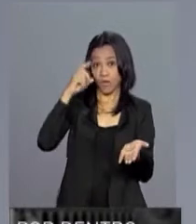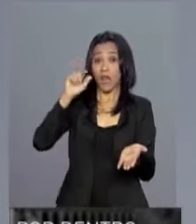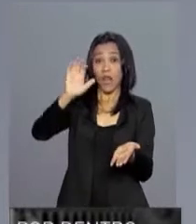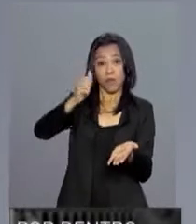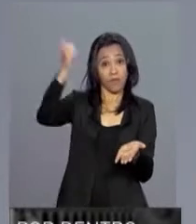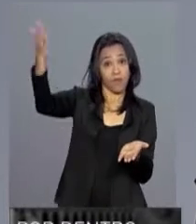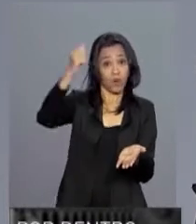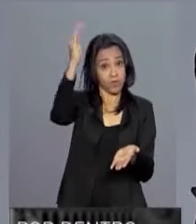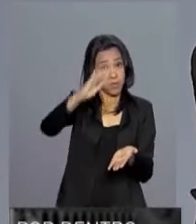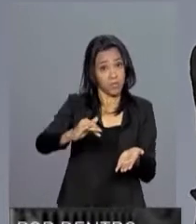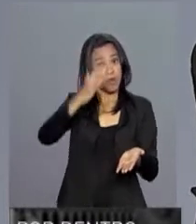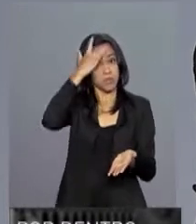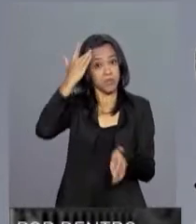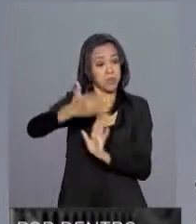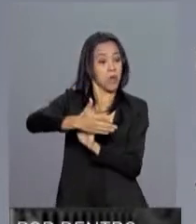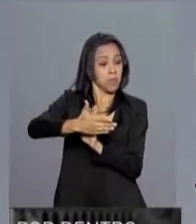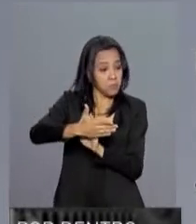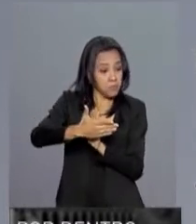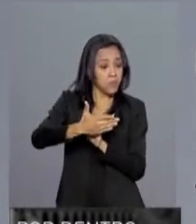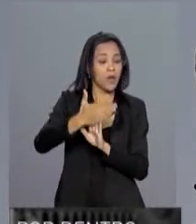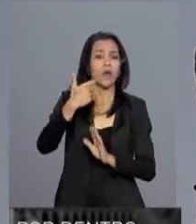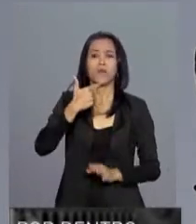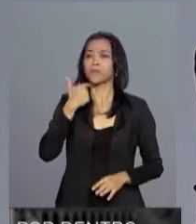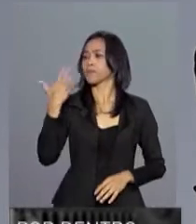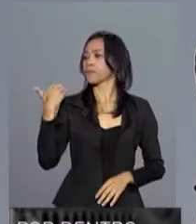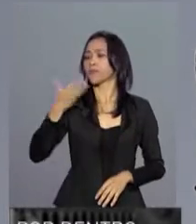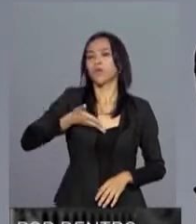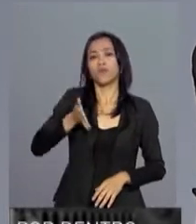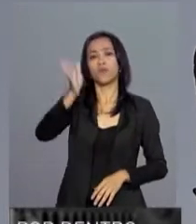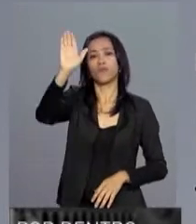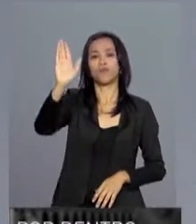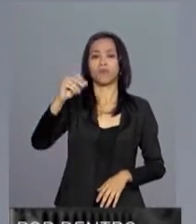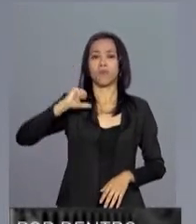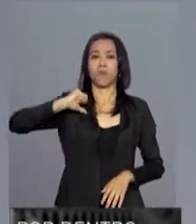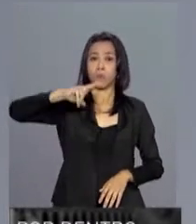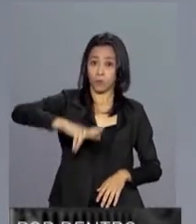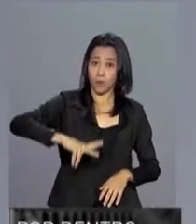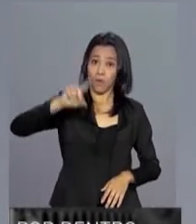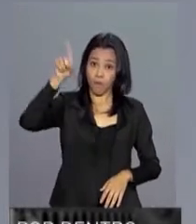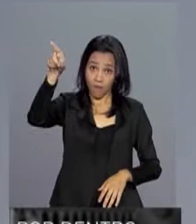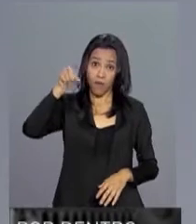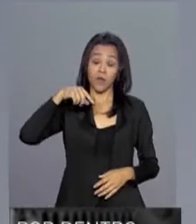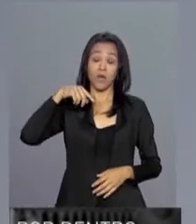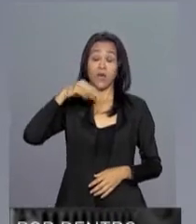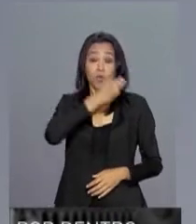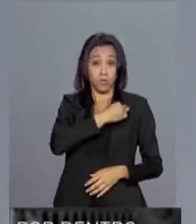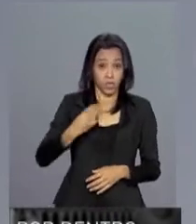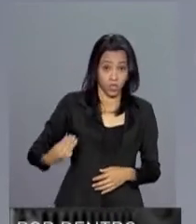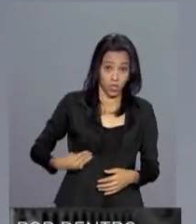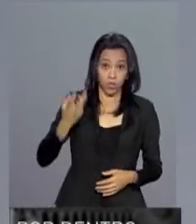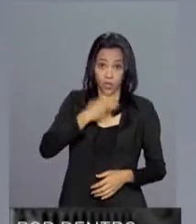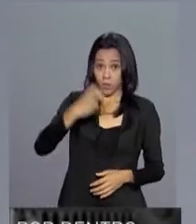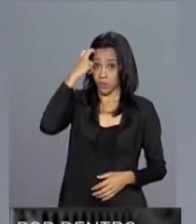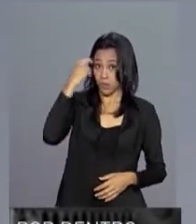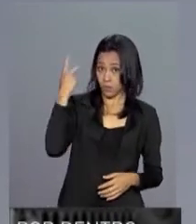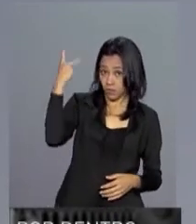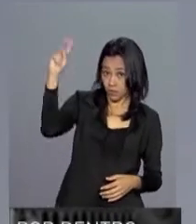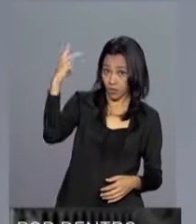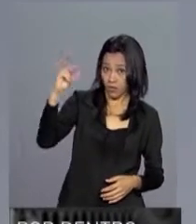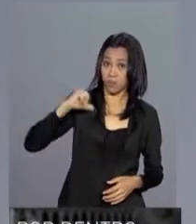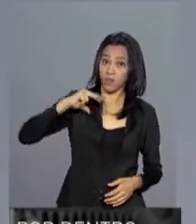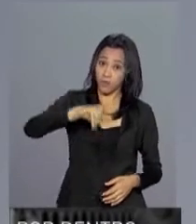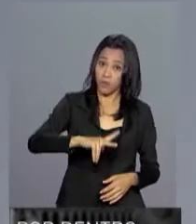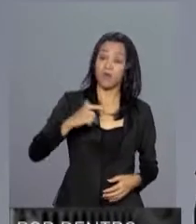mesmo estive em portugal com o luis filipe ministro da cultura de portugal ele dizia olha